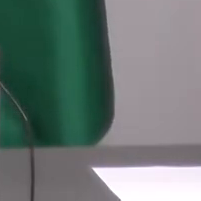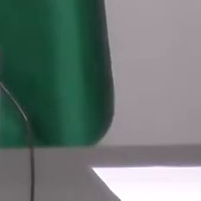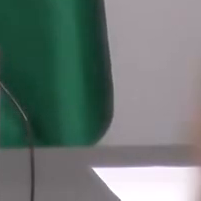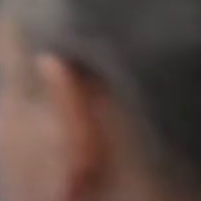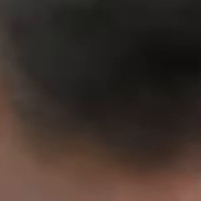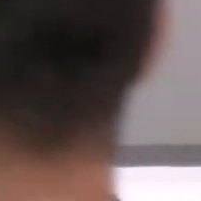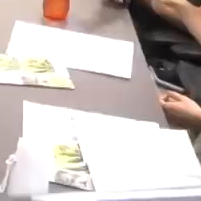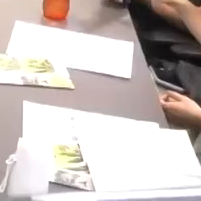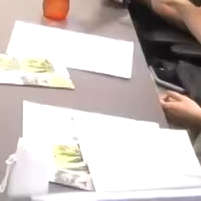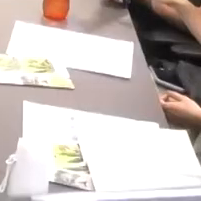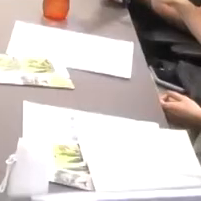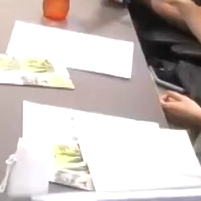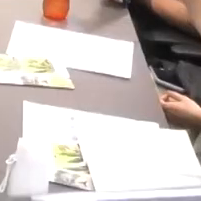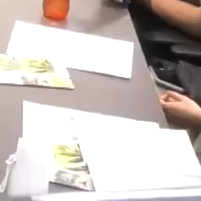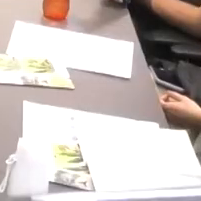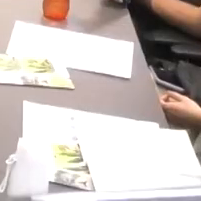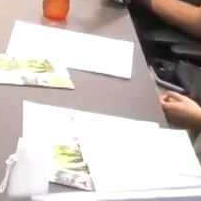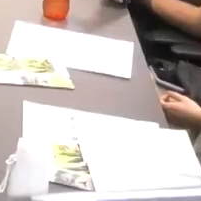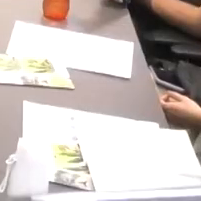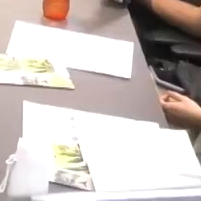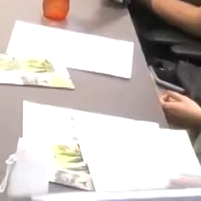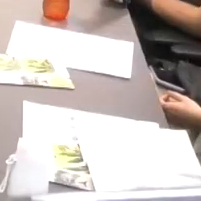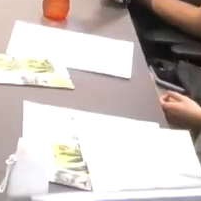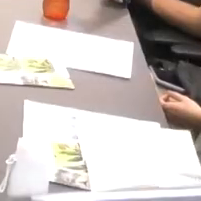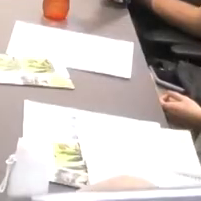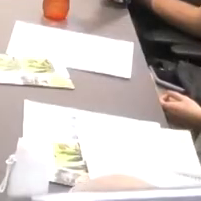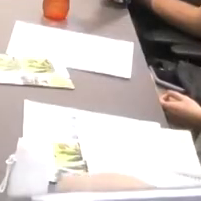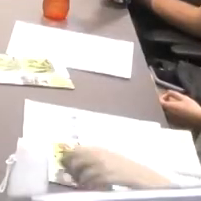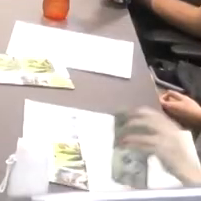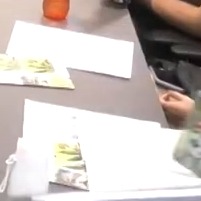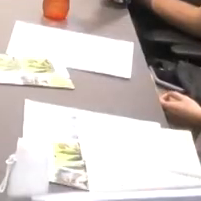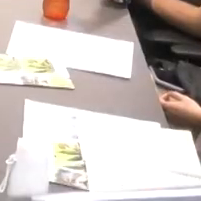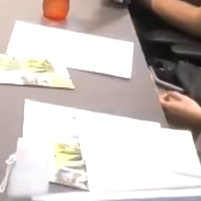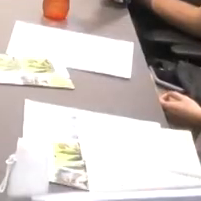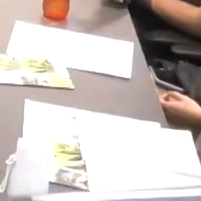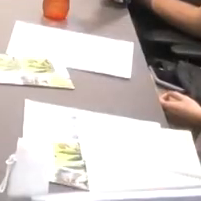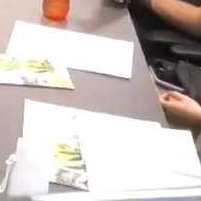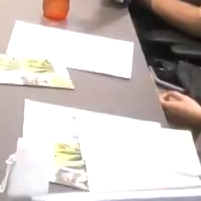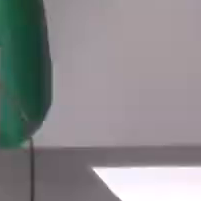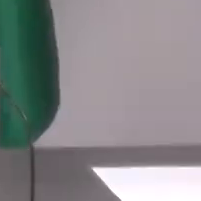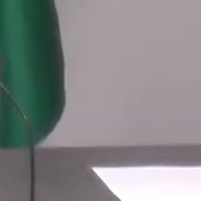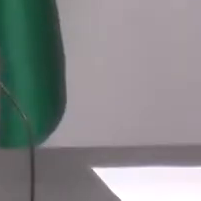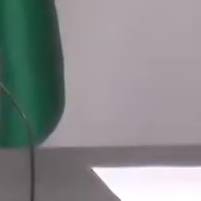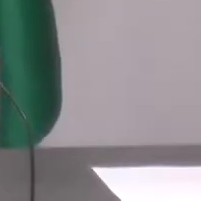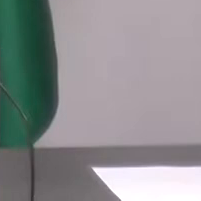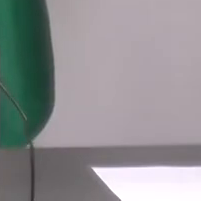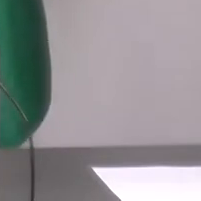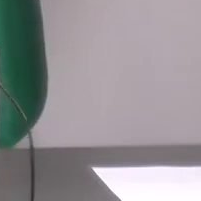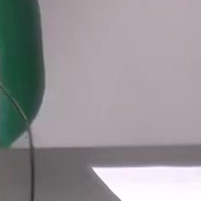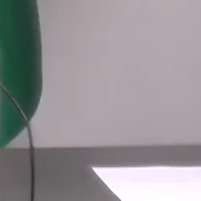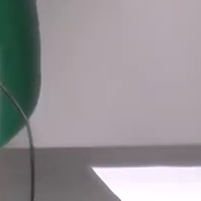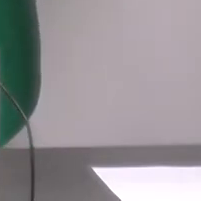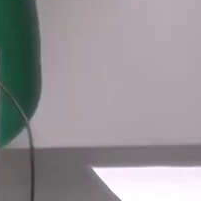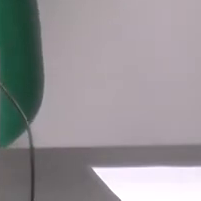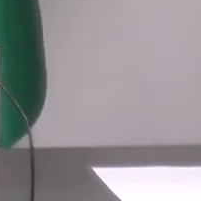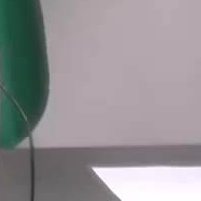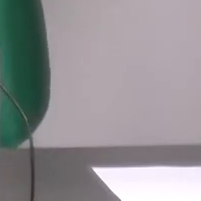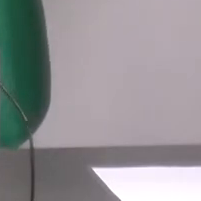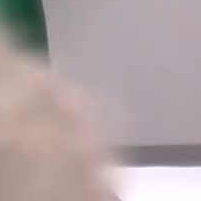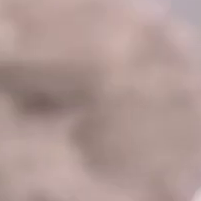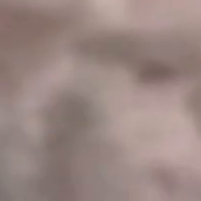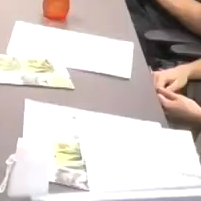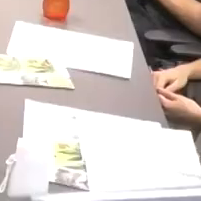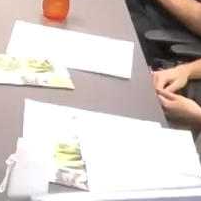e já tá aqui tá aqui e o nosso camarada André Barros para garantir que ninguém aqui chorar